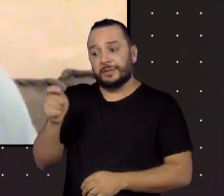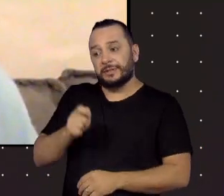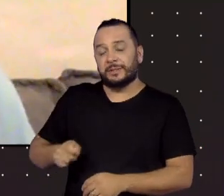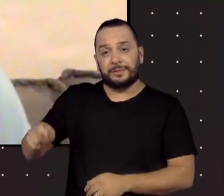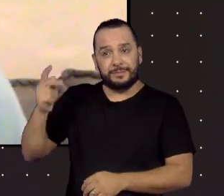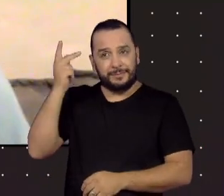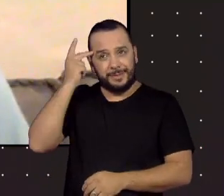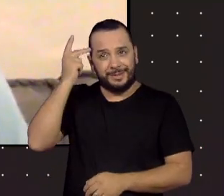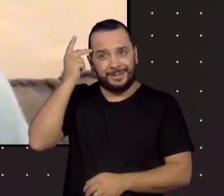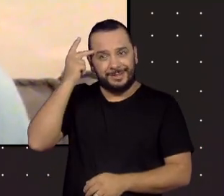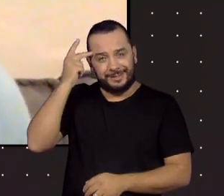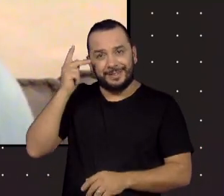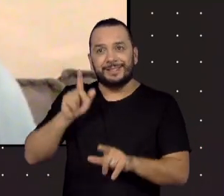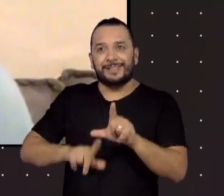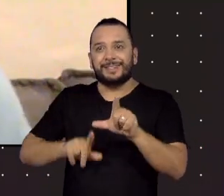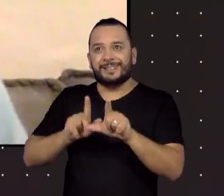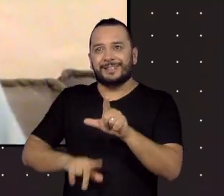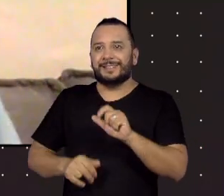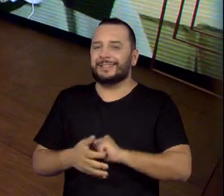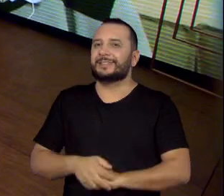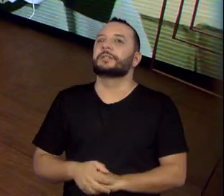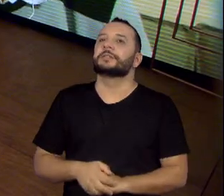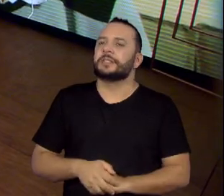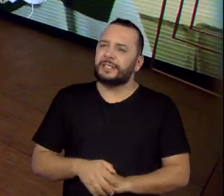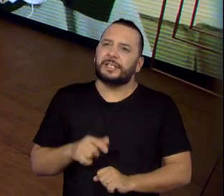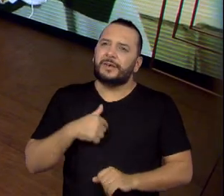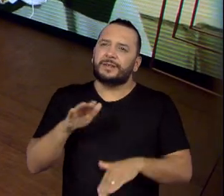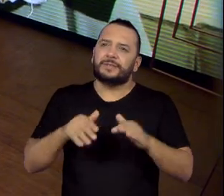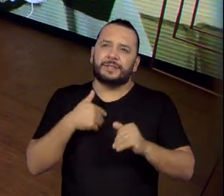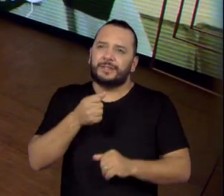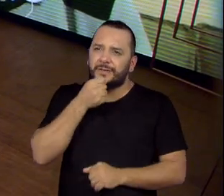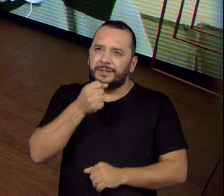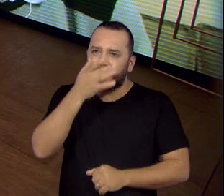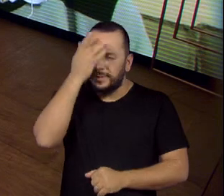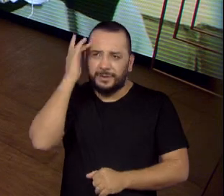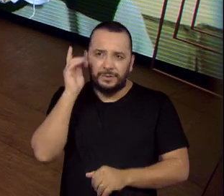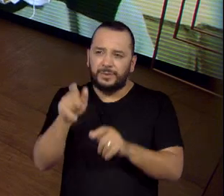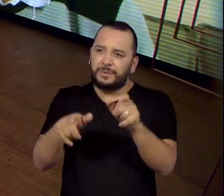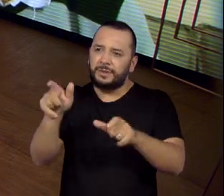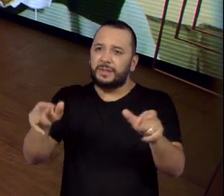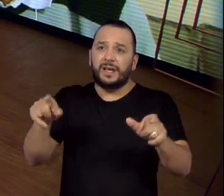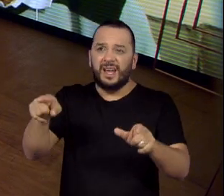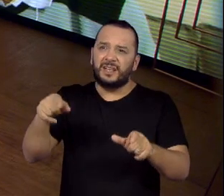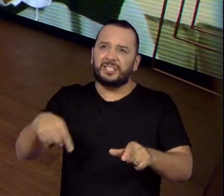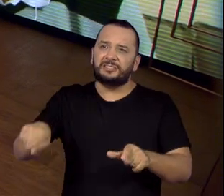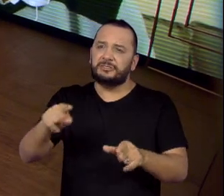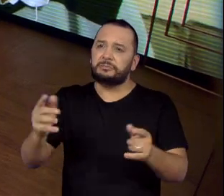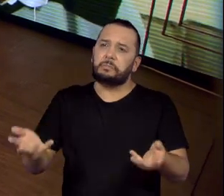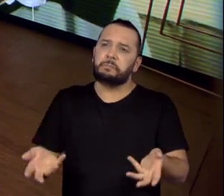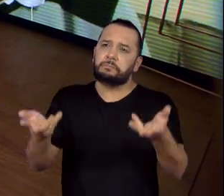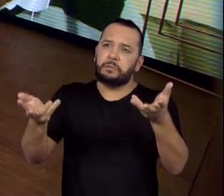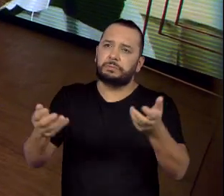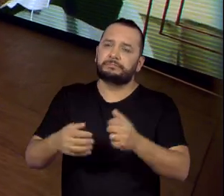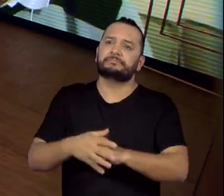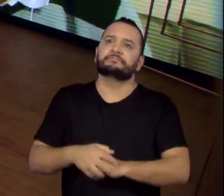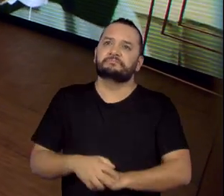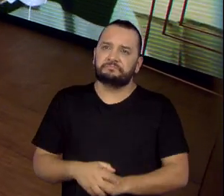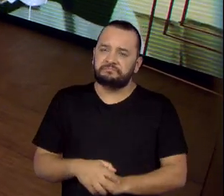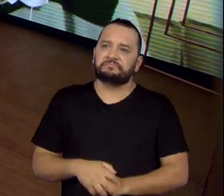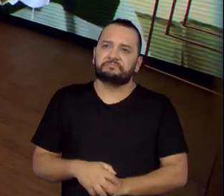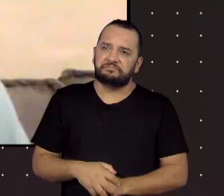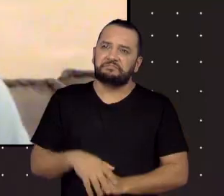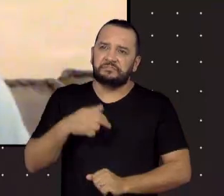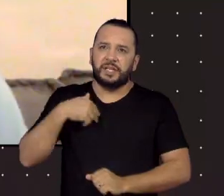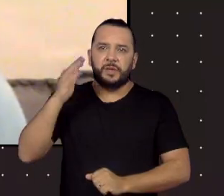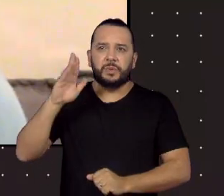academia e achava curioso, eu falava assim, são os notáveis. Não imaginei que eu